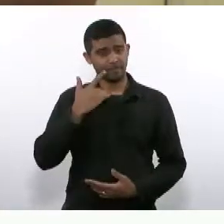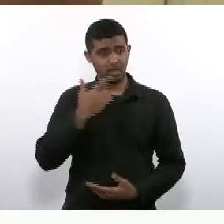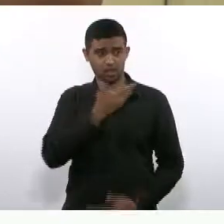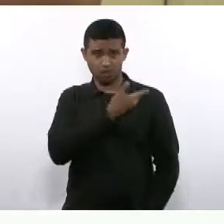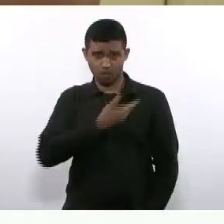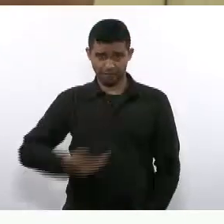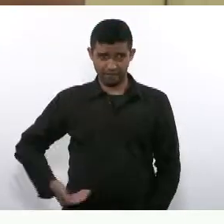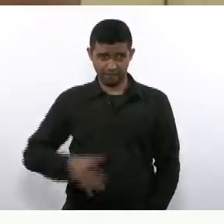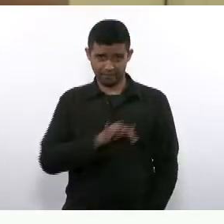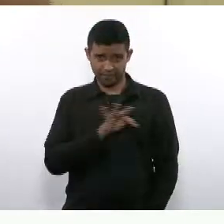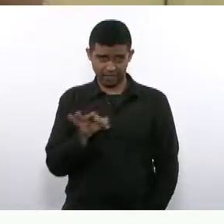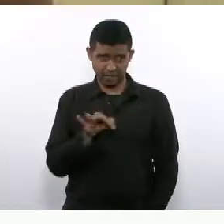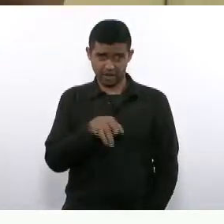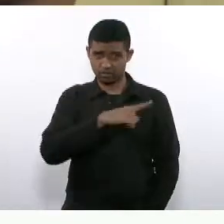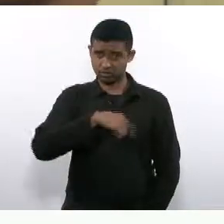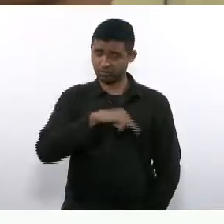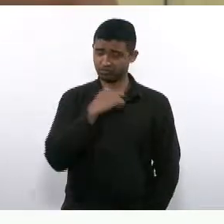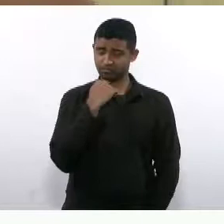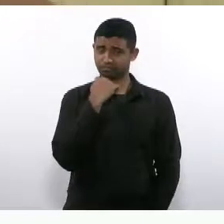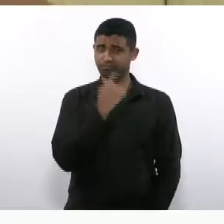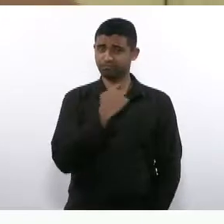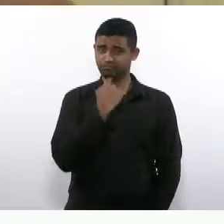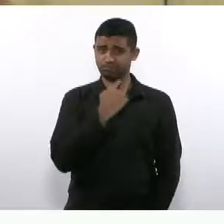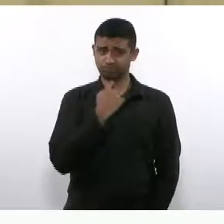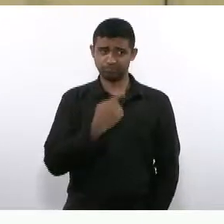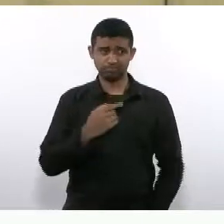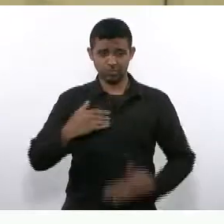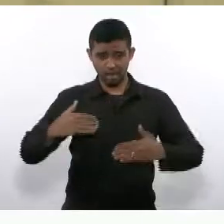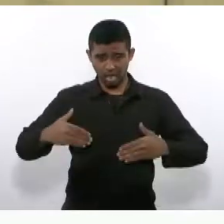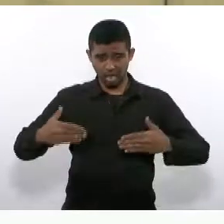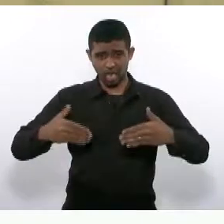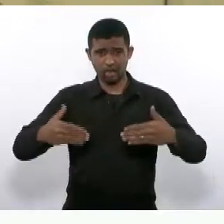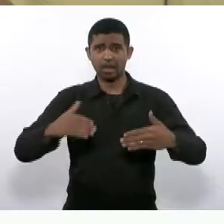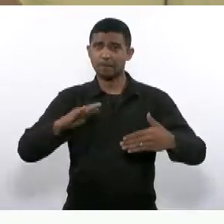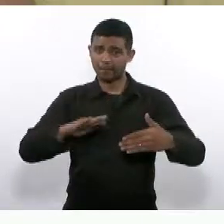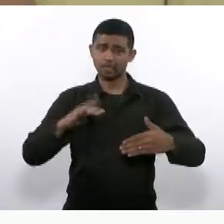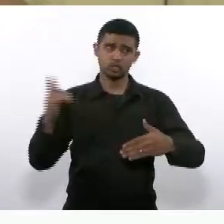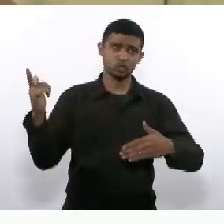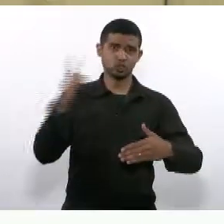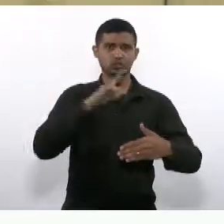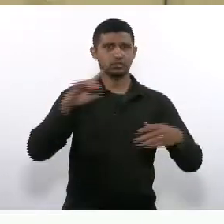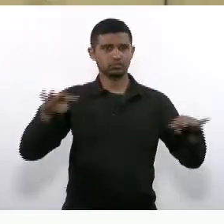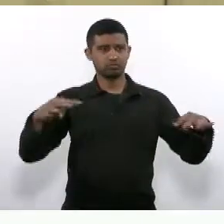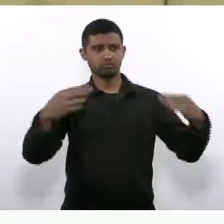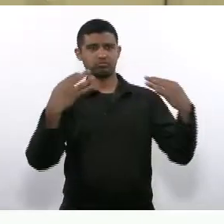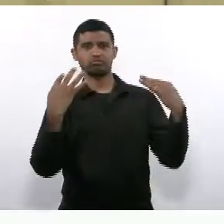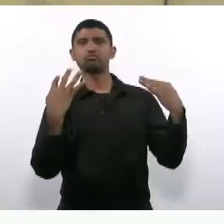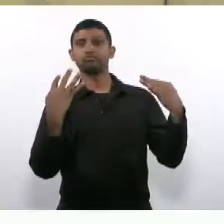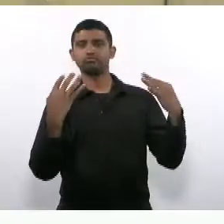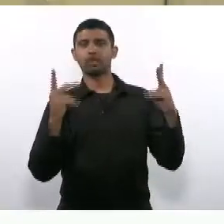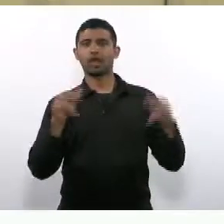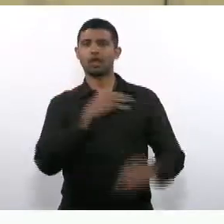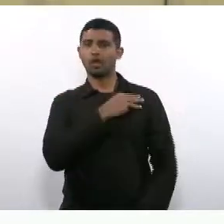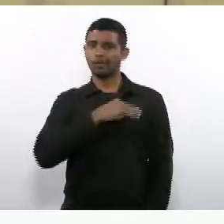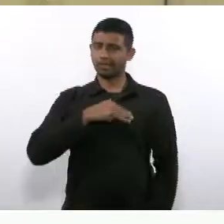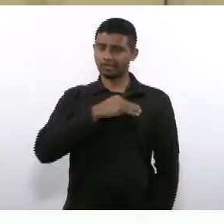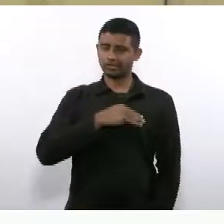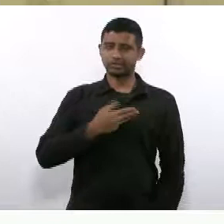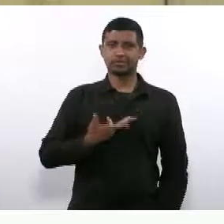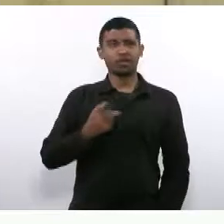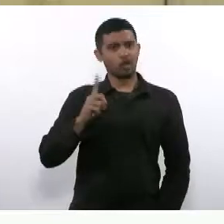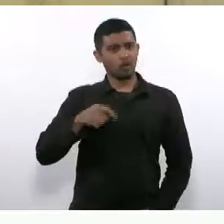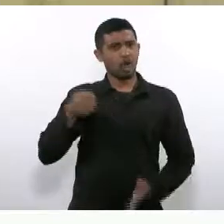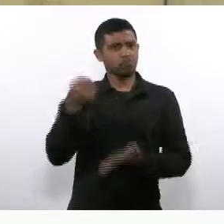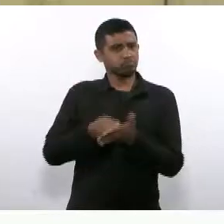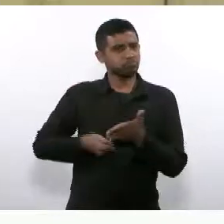federal, o ministério, mas chegamos a ter um status, né, de ministério. Então, essa é uma reivindicação, essa